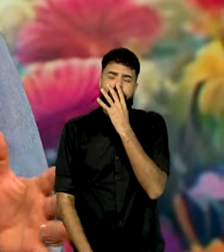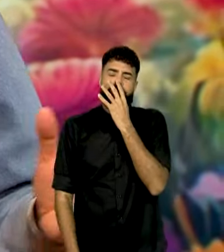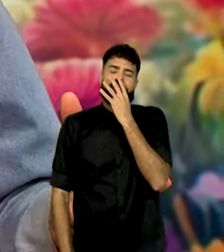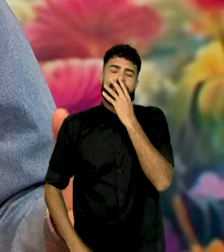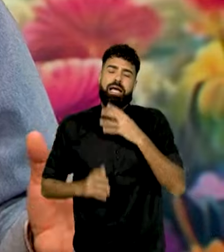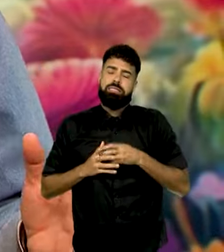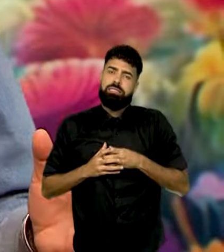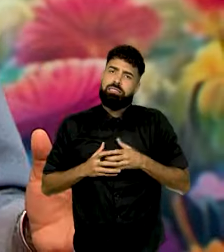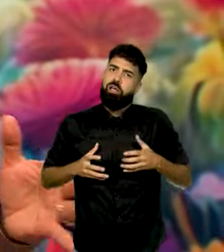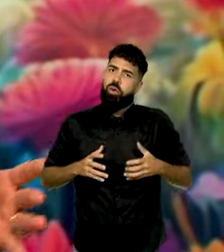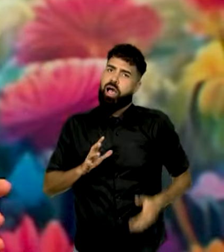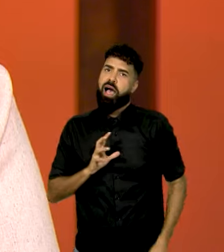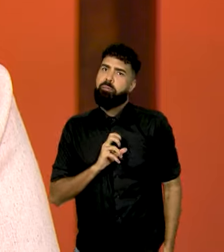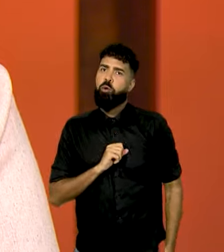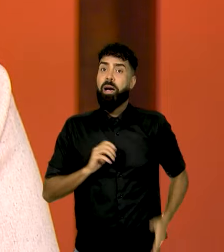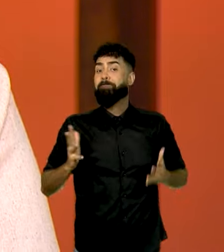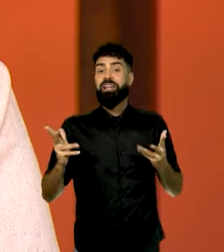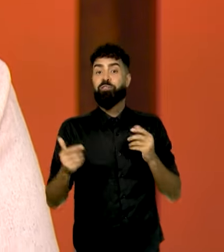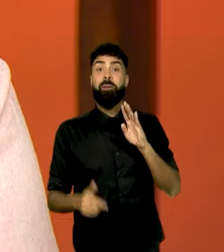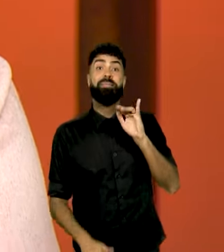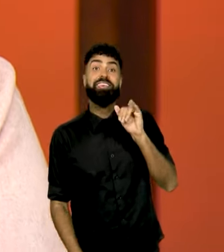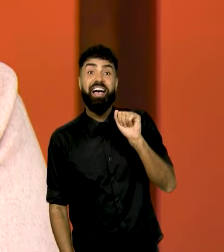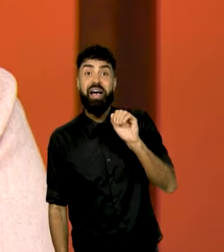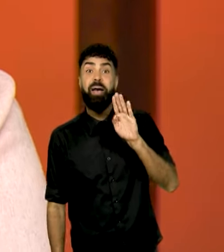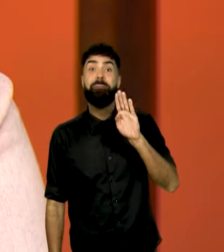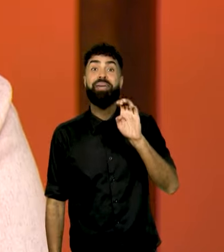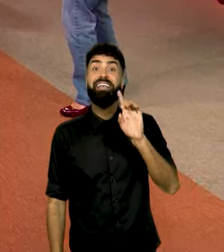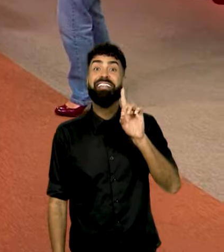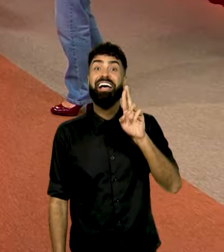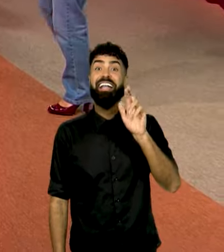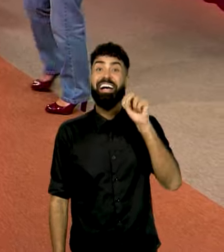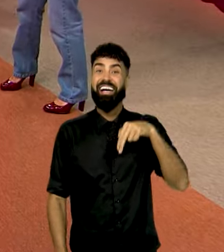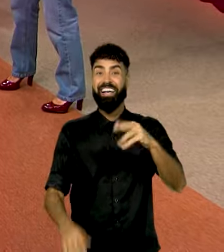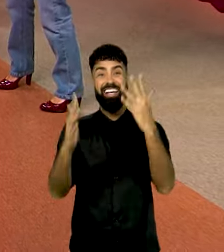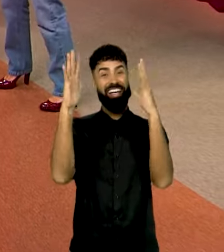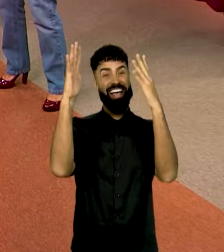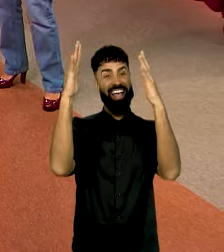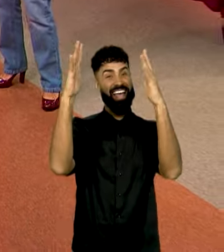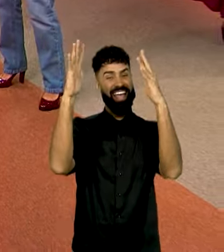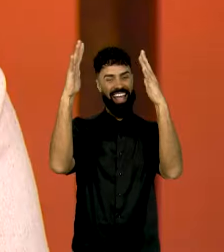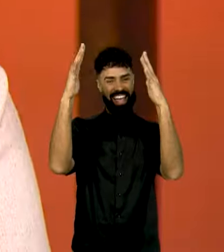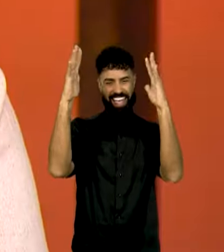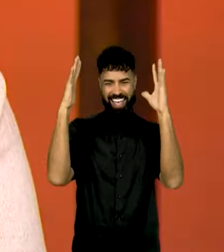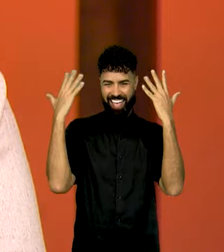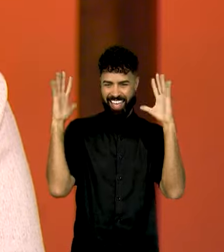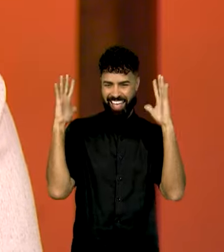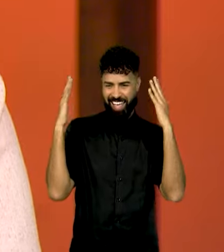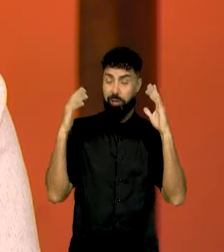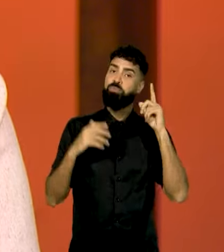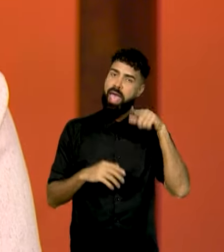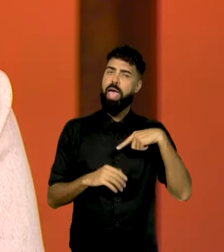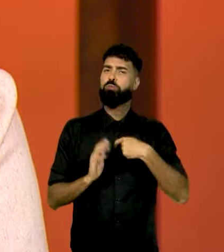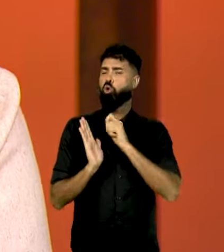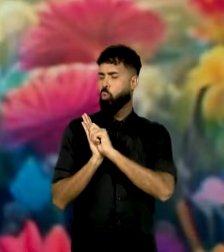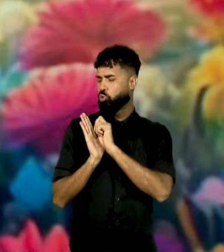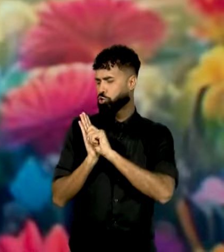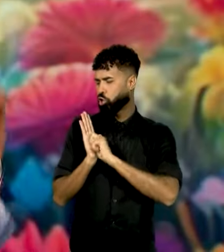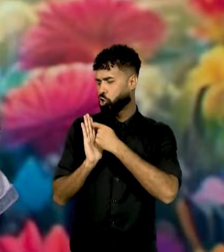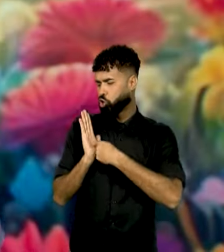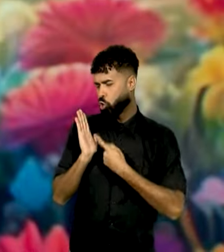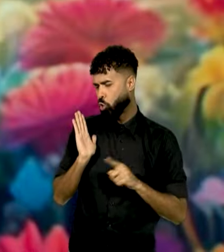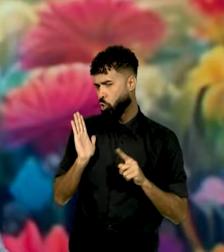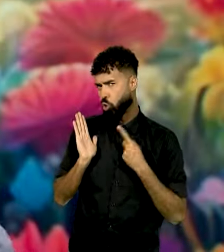amor a maravilhosa Bia Bedran. Ei! Ela é compositora,